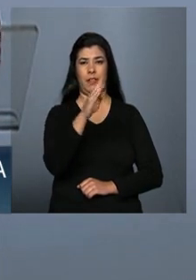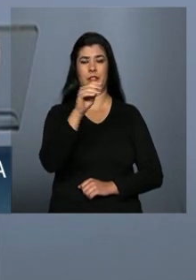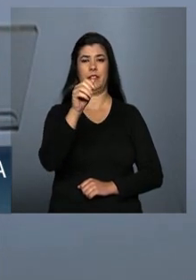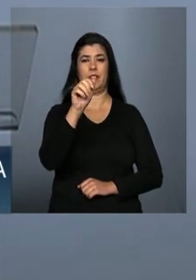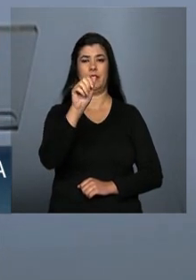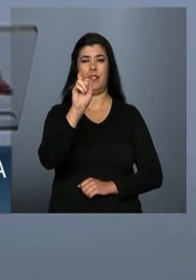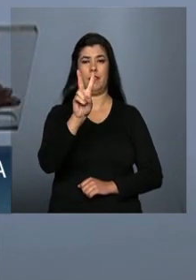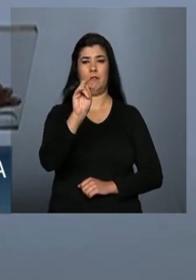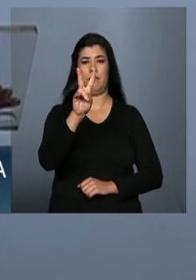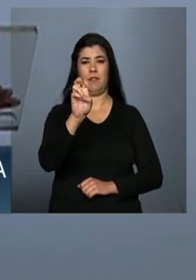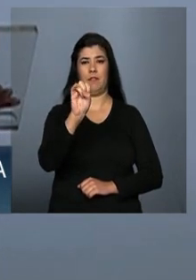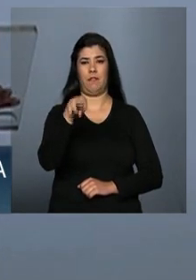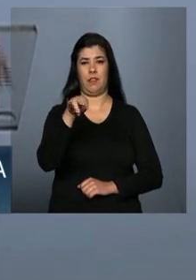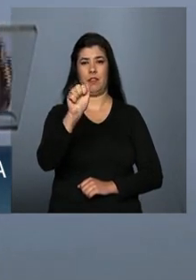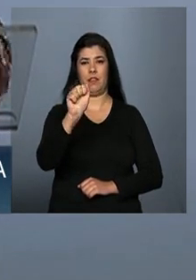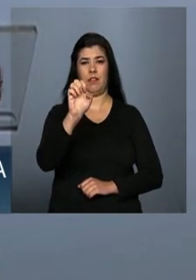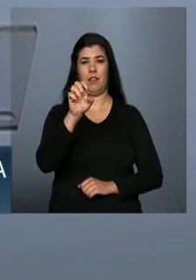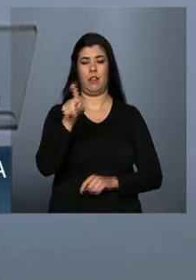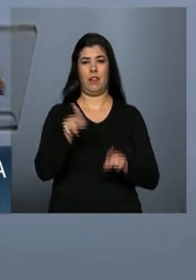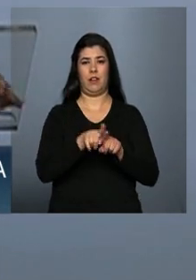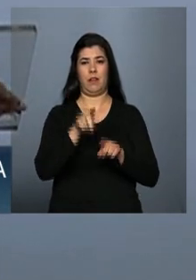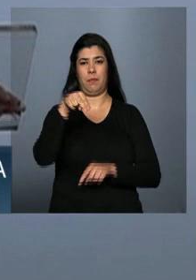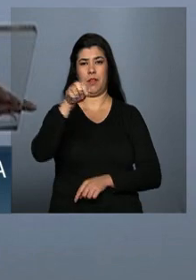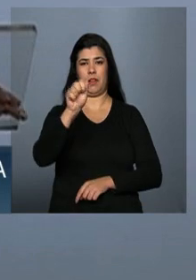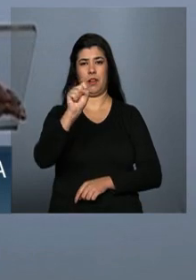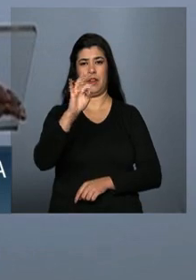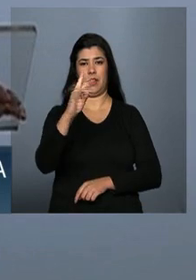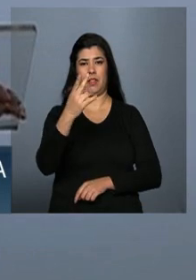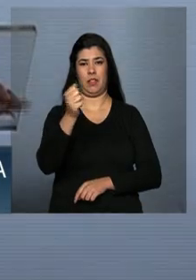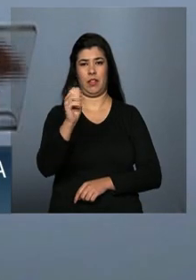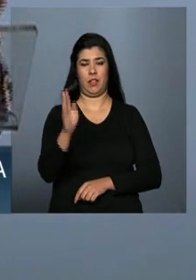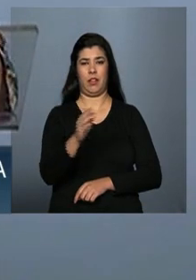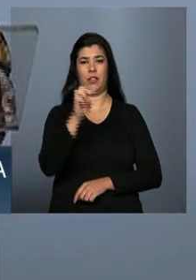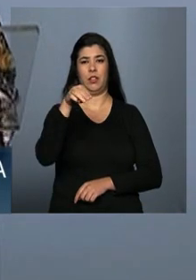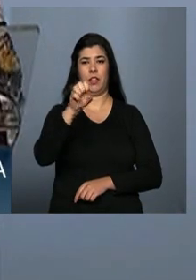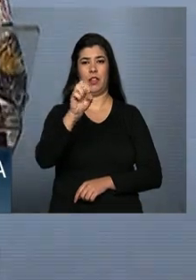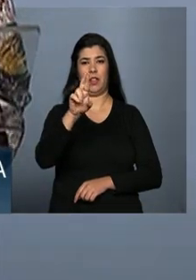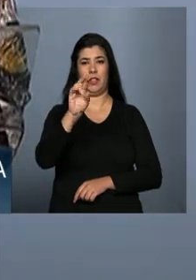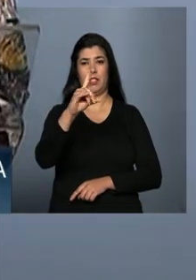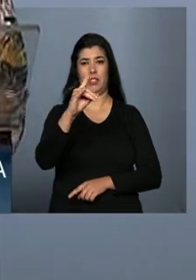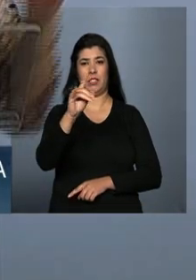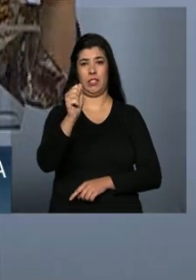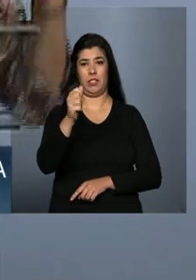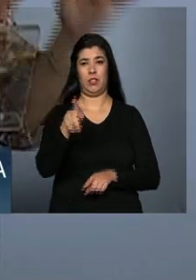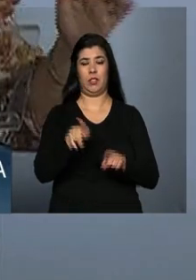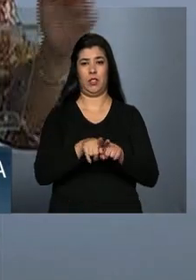a Natasha, a Mercídia e a Hilda, que foram